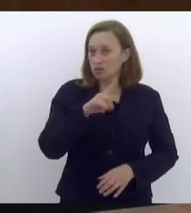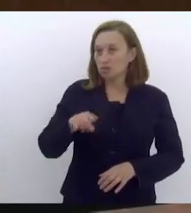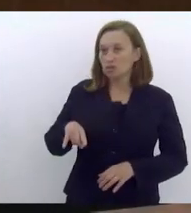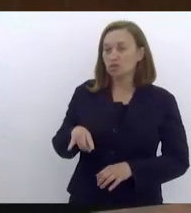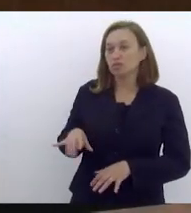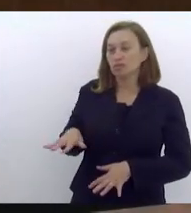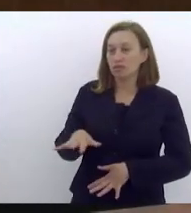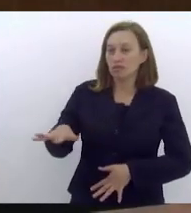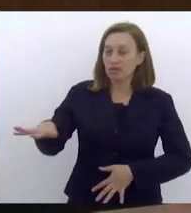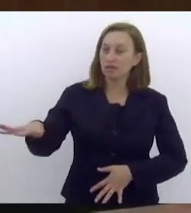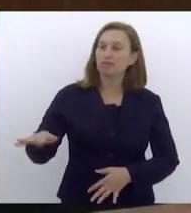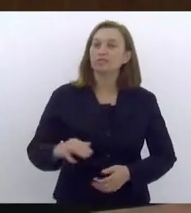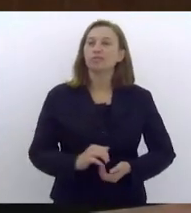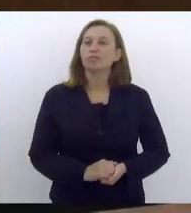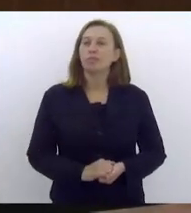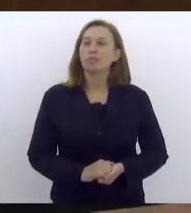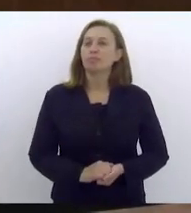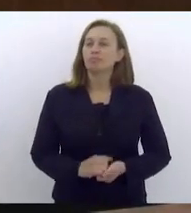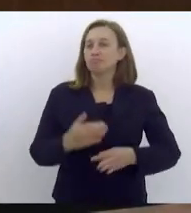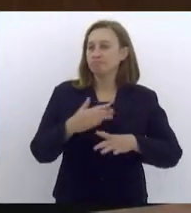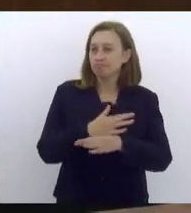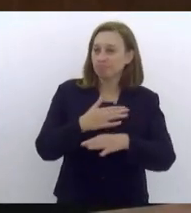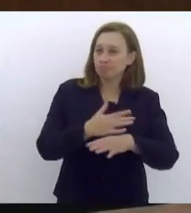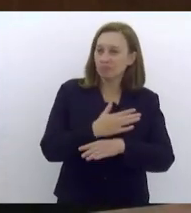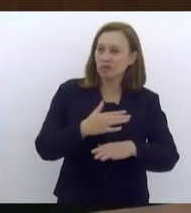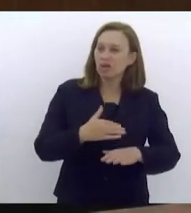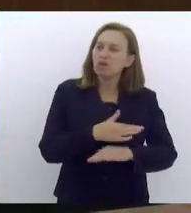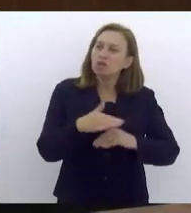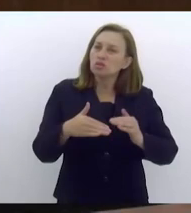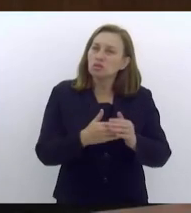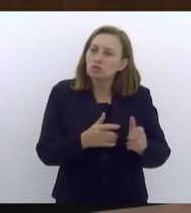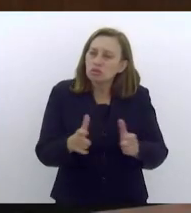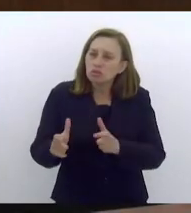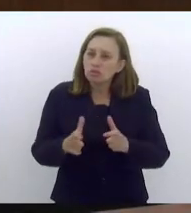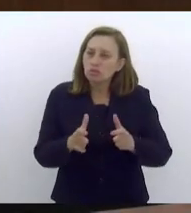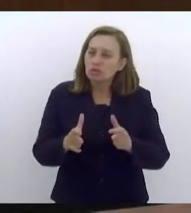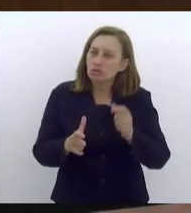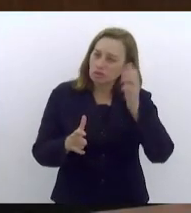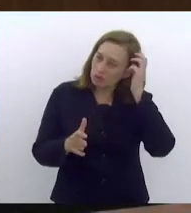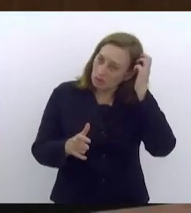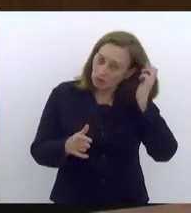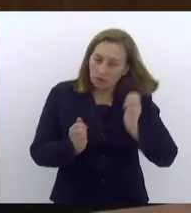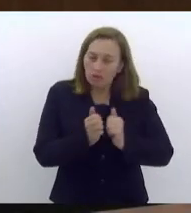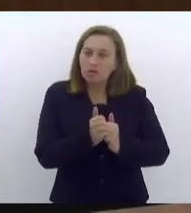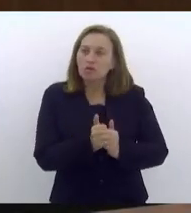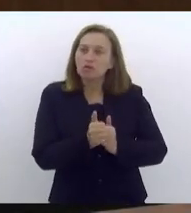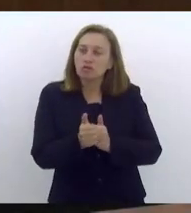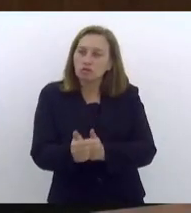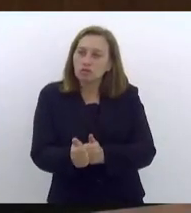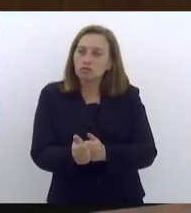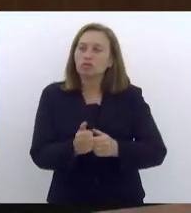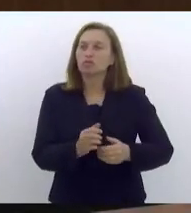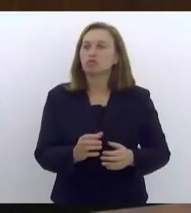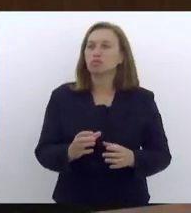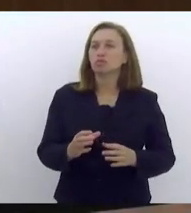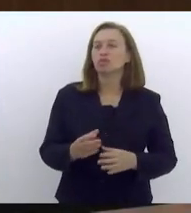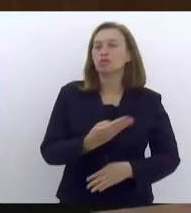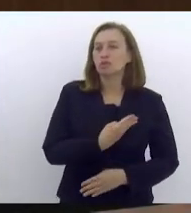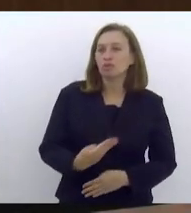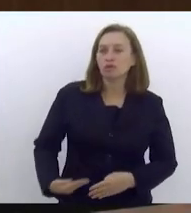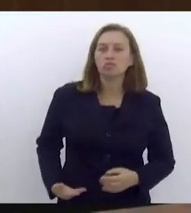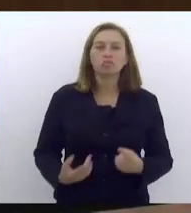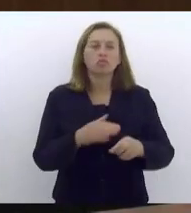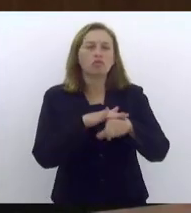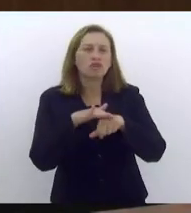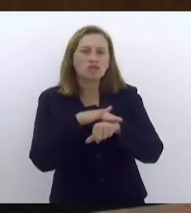percorrendo todo o centro da cidade, todos os pontos críticos, coordenando ali junto com o governador as operações, dialogando com as